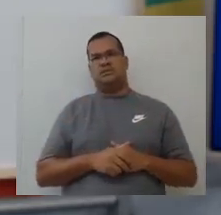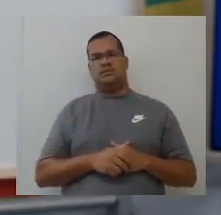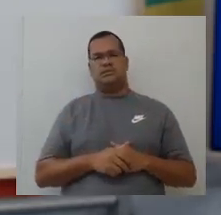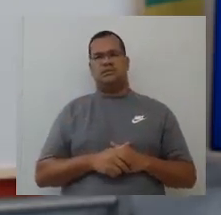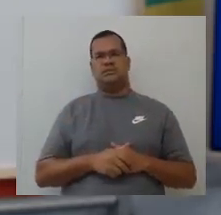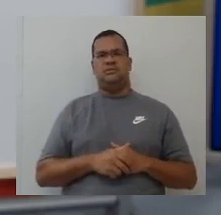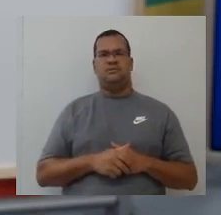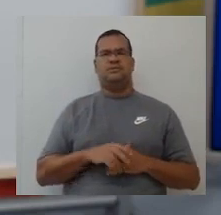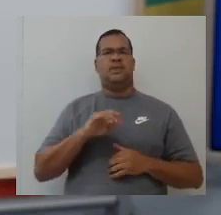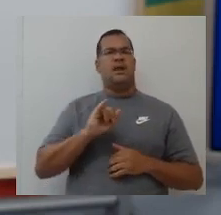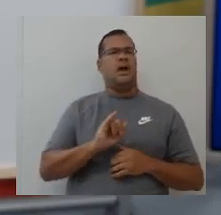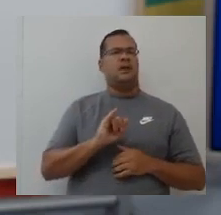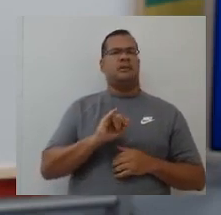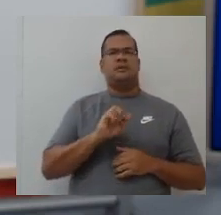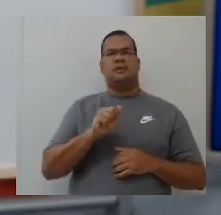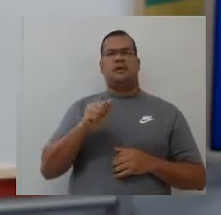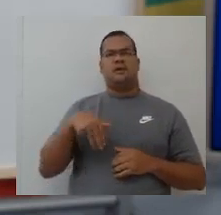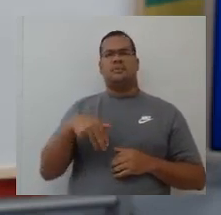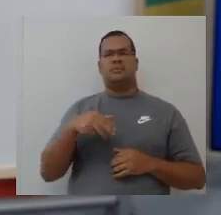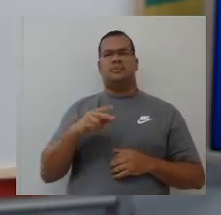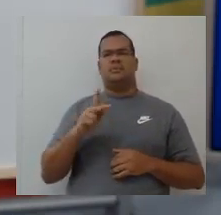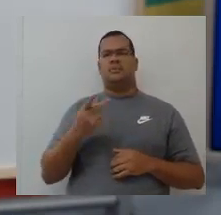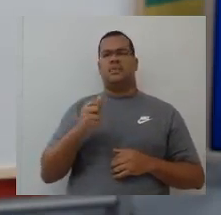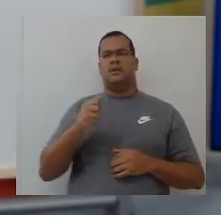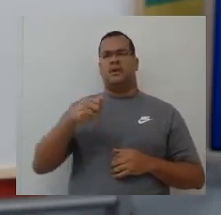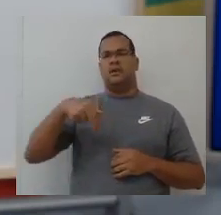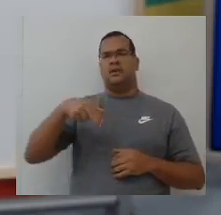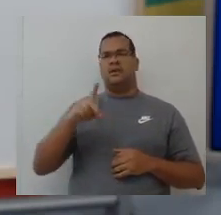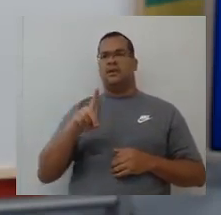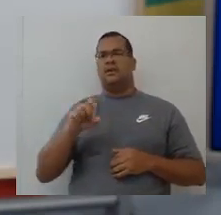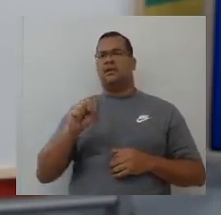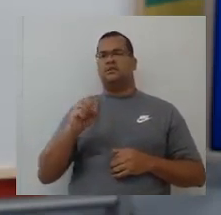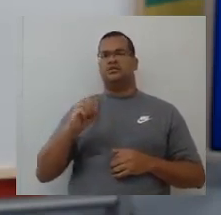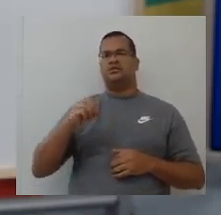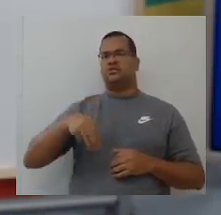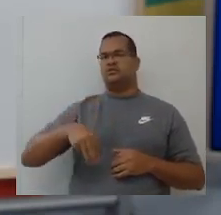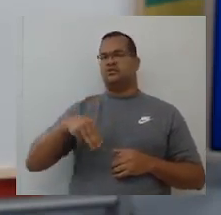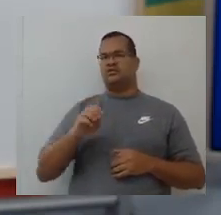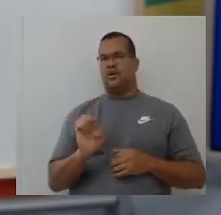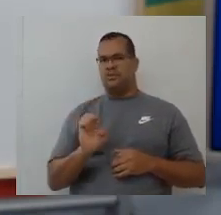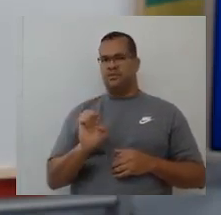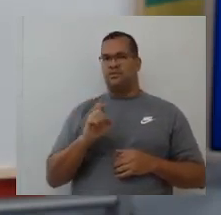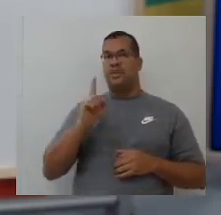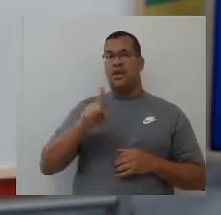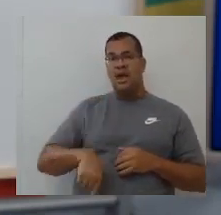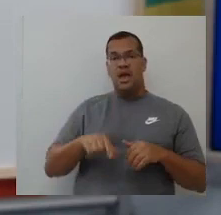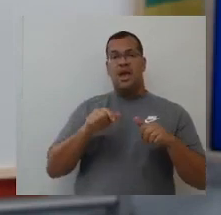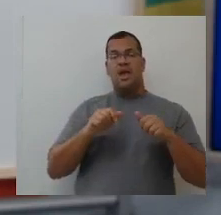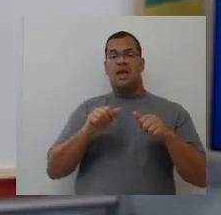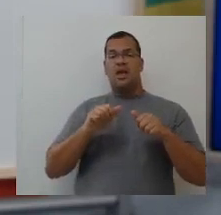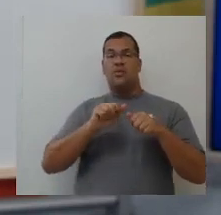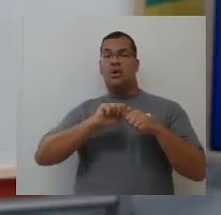am handsome. Lembrando que handsome aí é um adjetivo, tá? Que significa